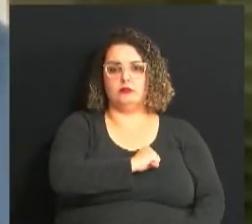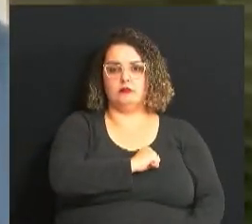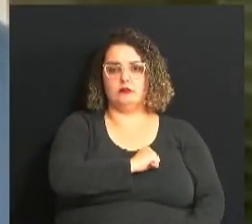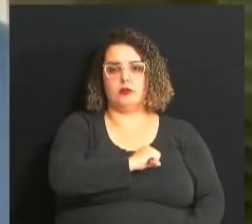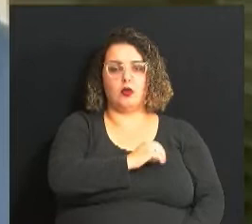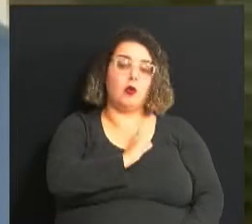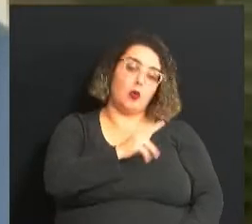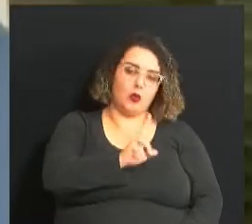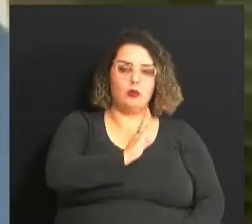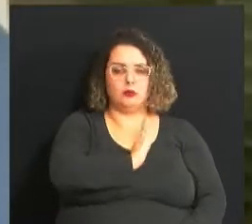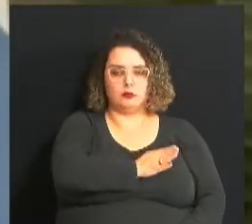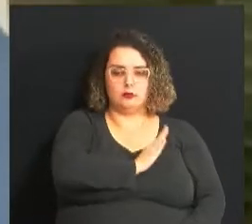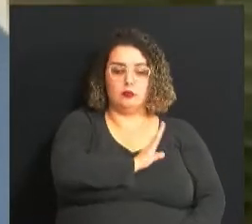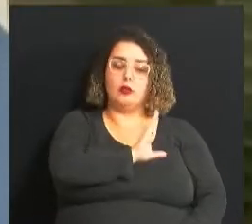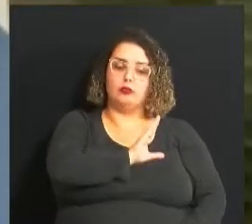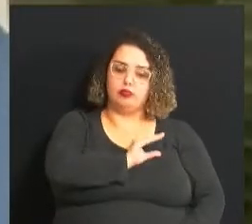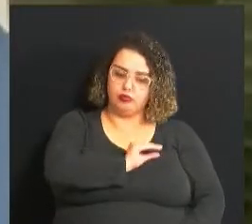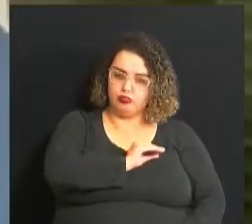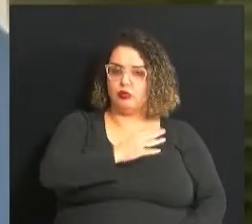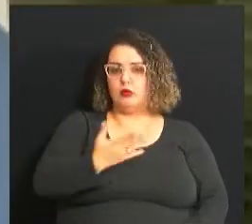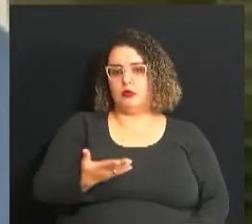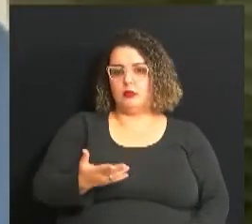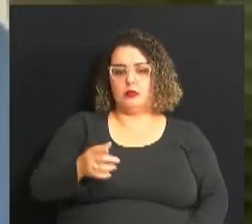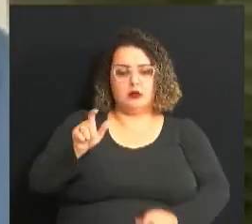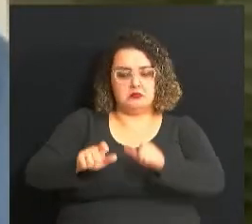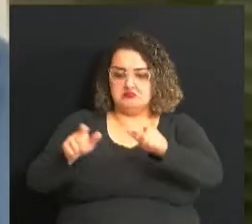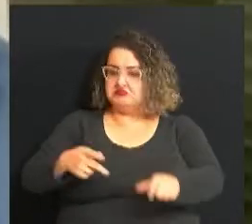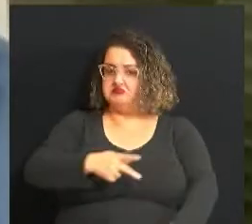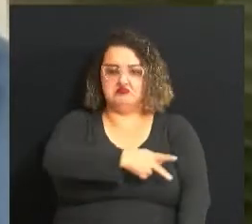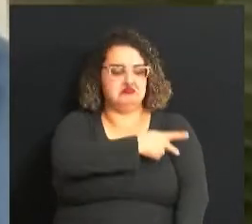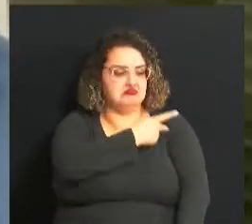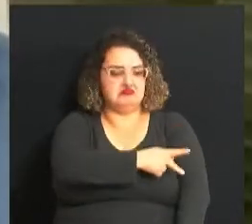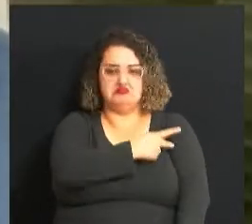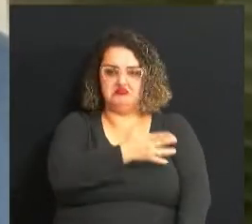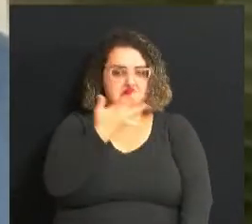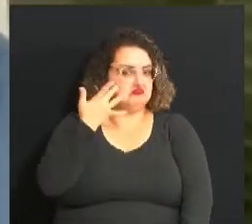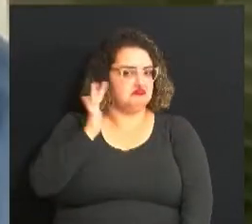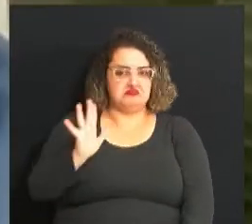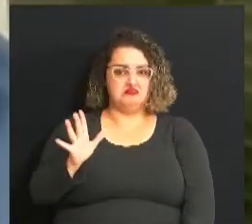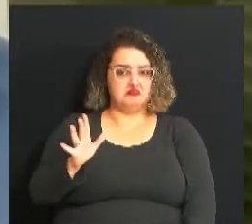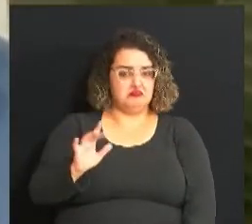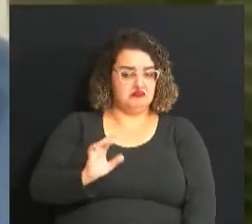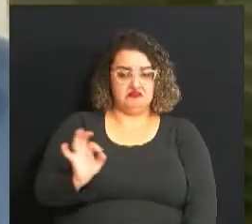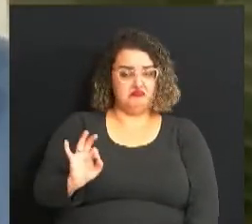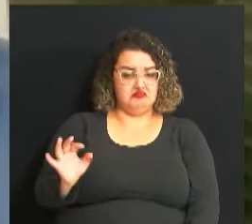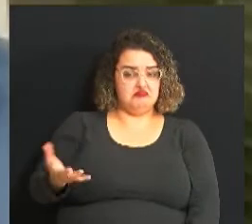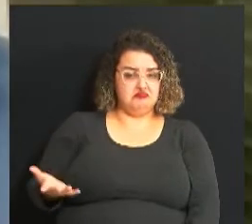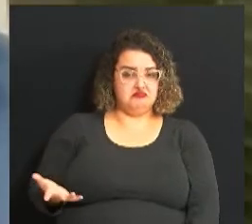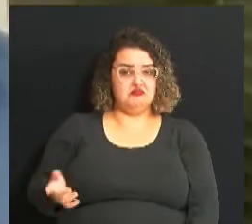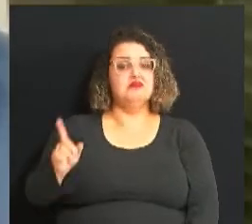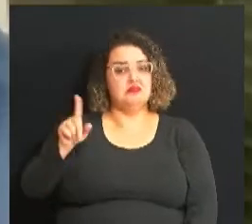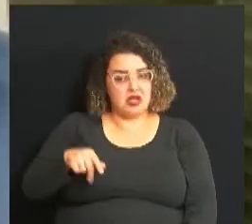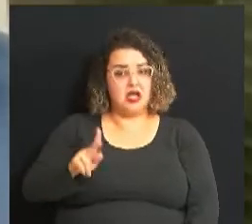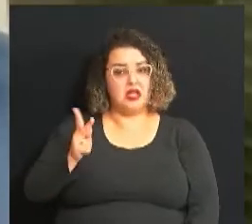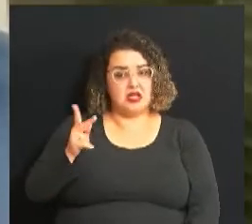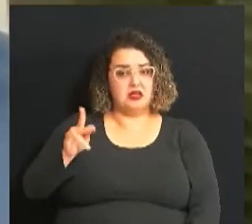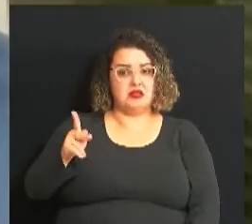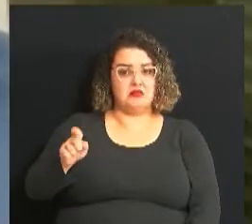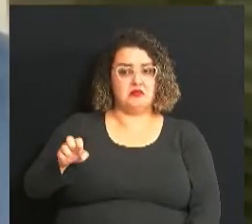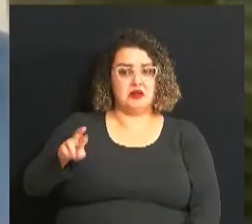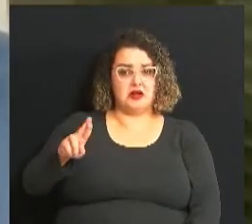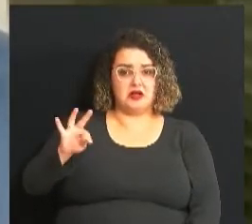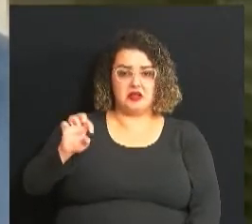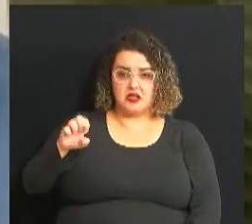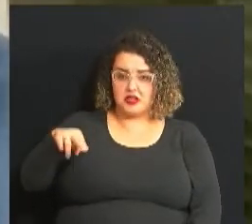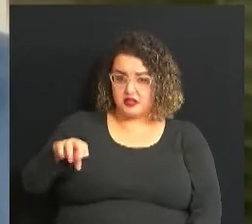são hipertensos que não sabem que são hipertensos, eles não fazem uma medida de pressão, mas eles são hipertensos muito graves, só vão ter algum